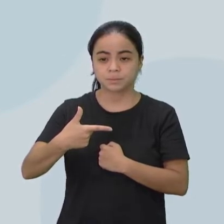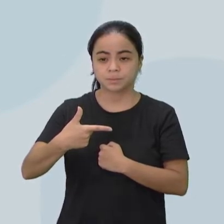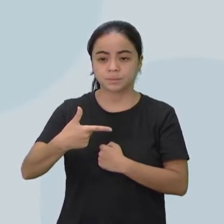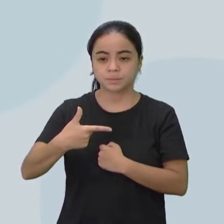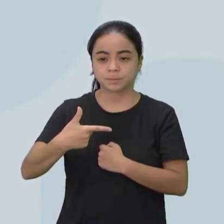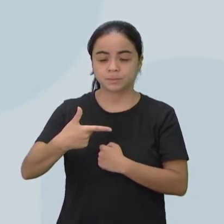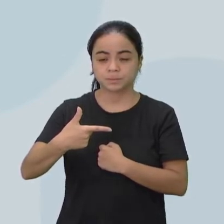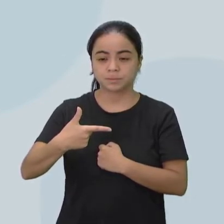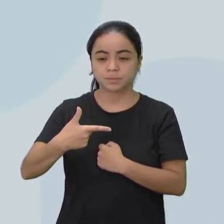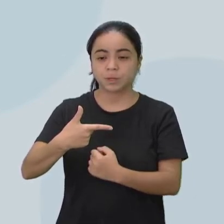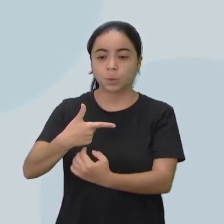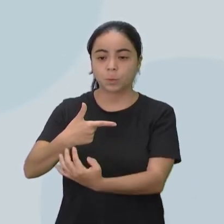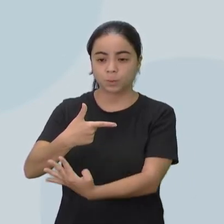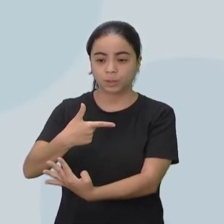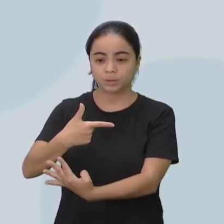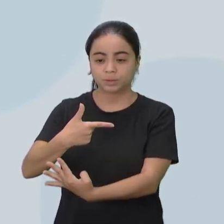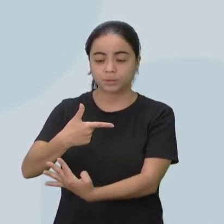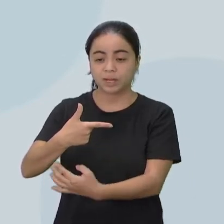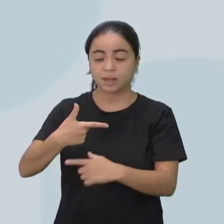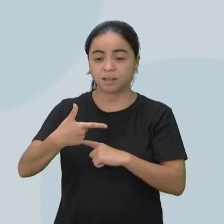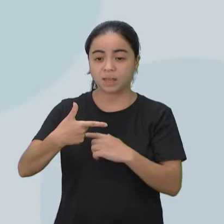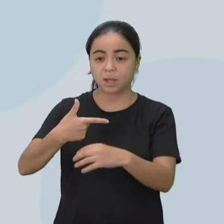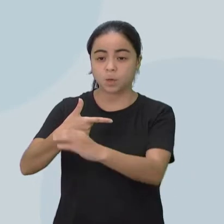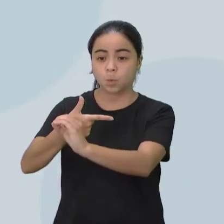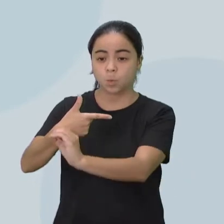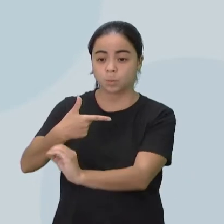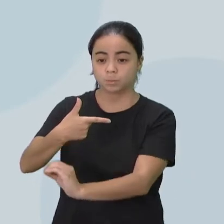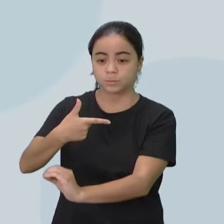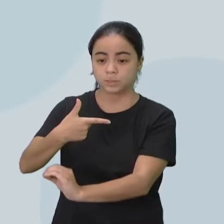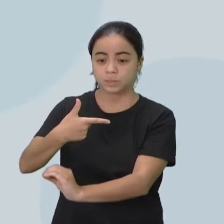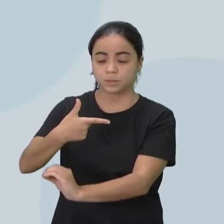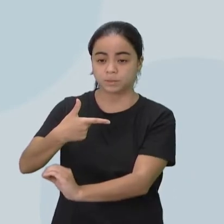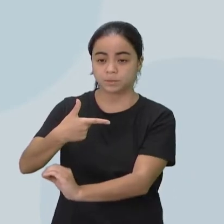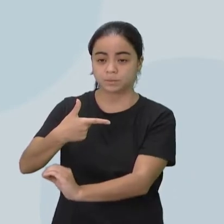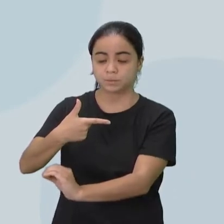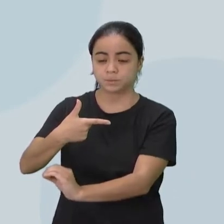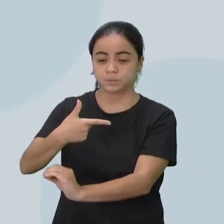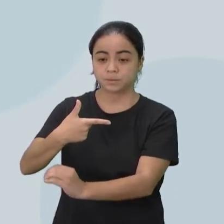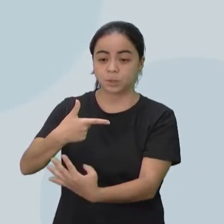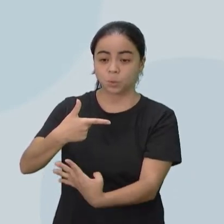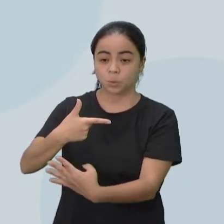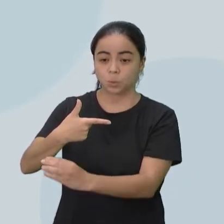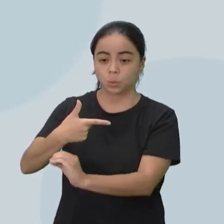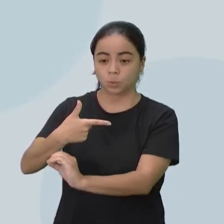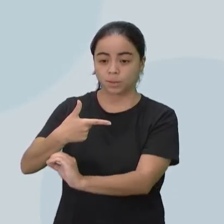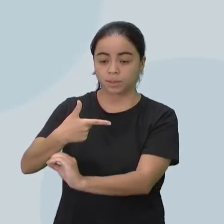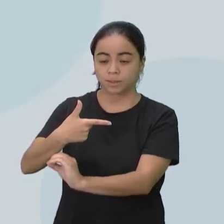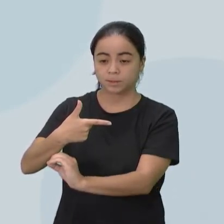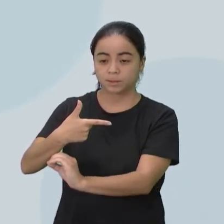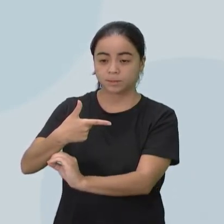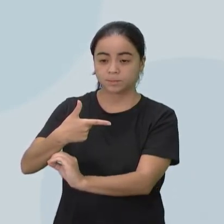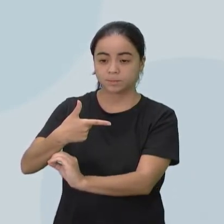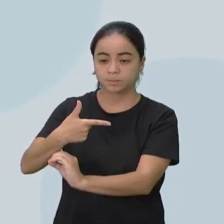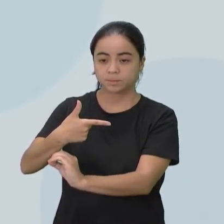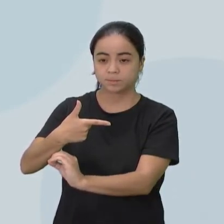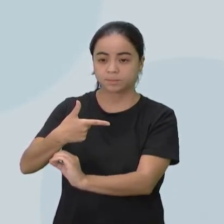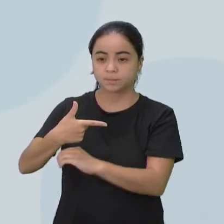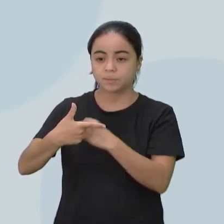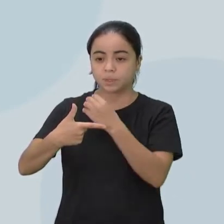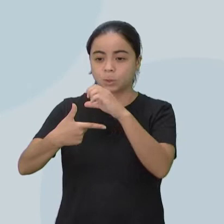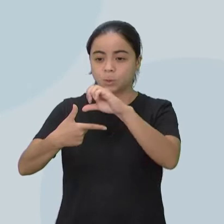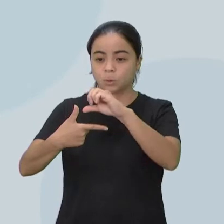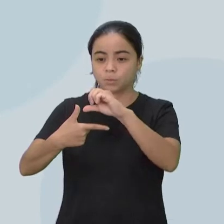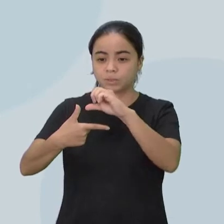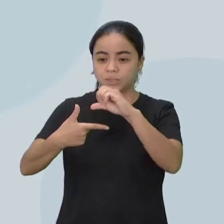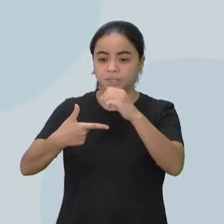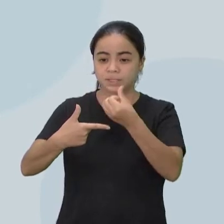96, sobra 4. Tem número para baixar? Ó, marca o número que você vai baixar. 40. O 96